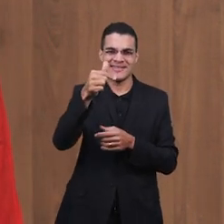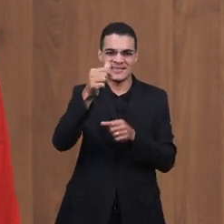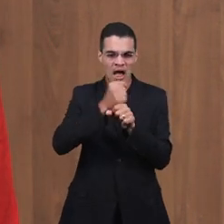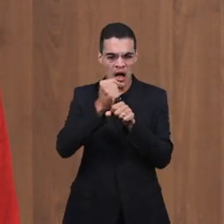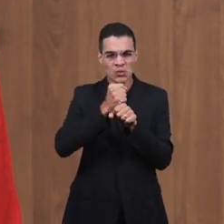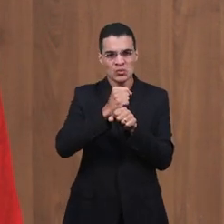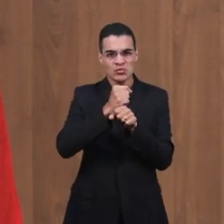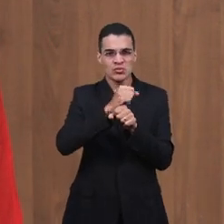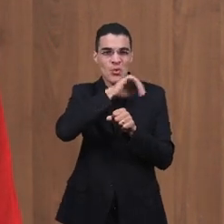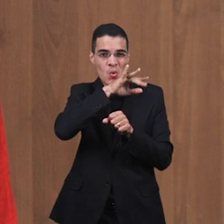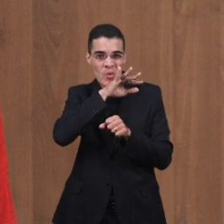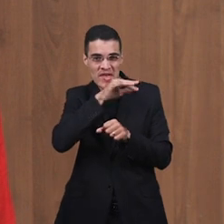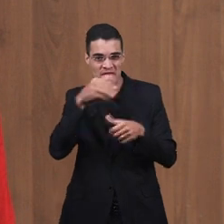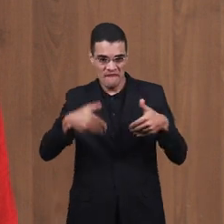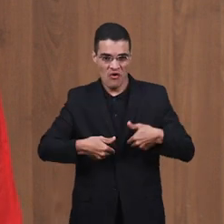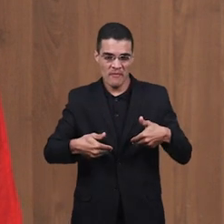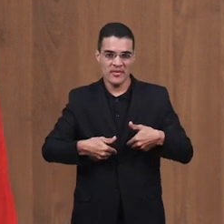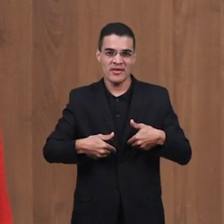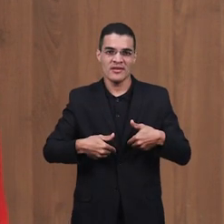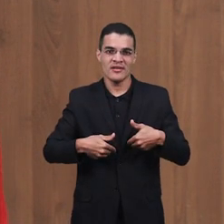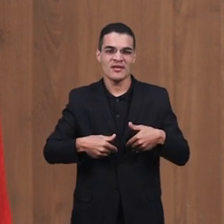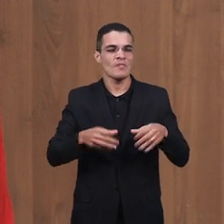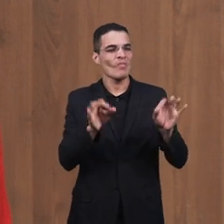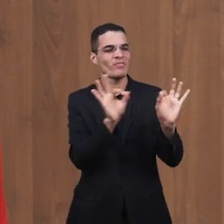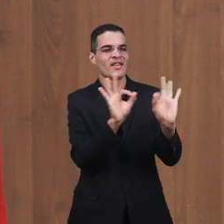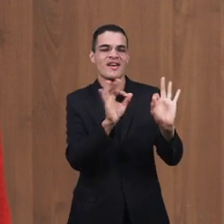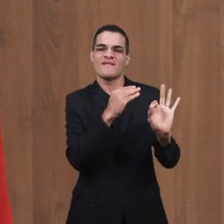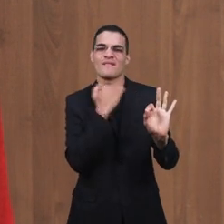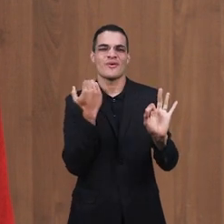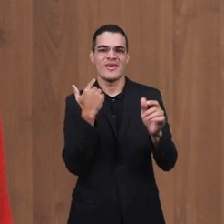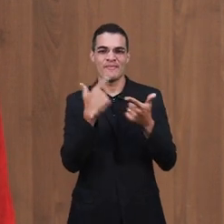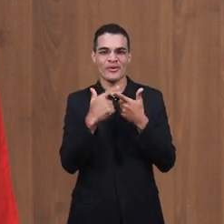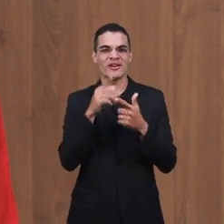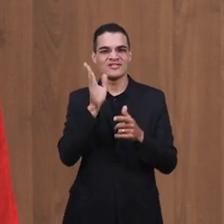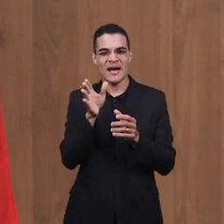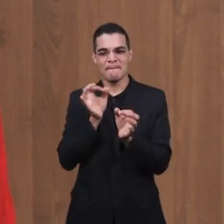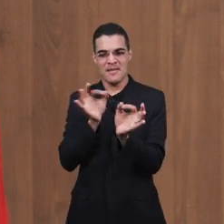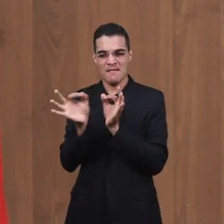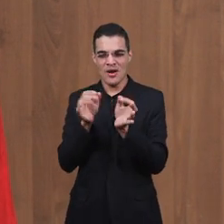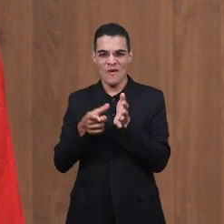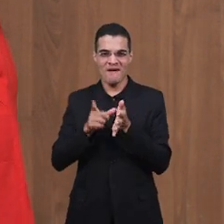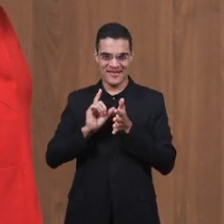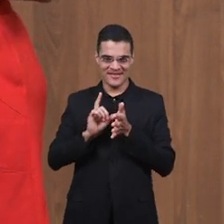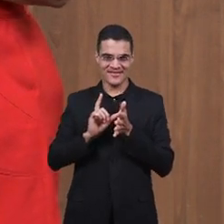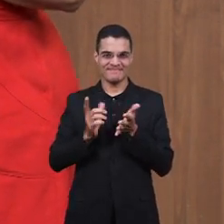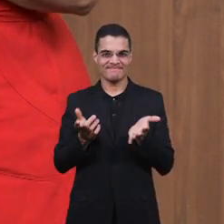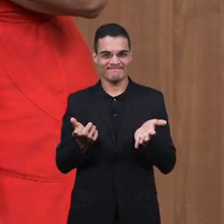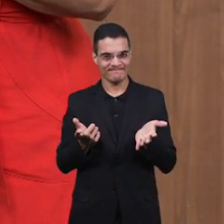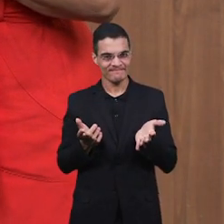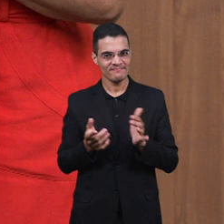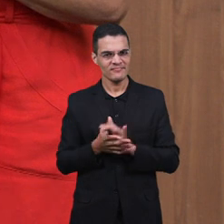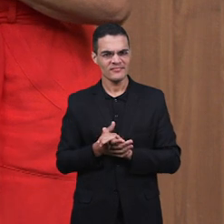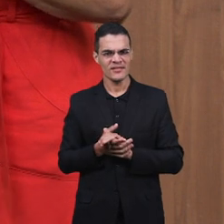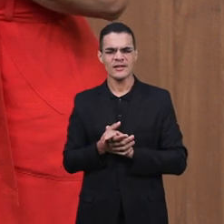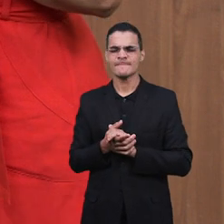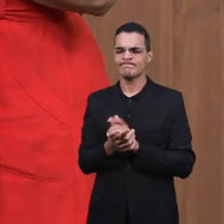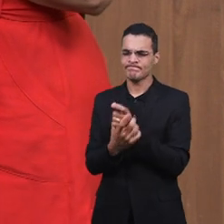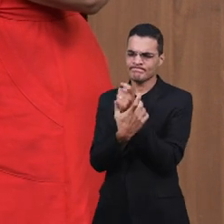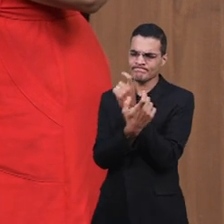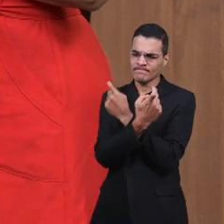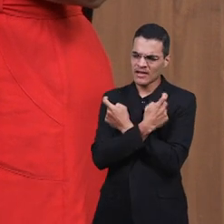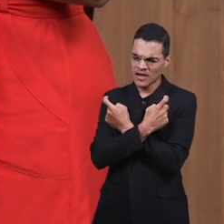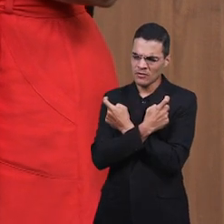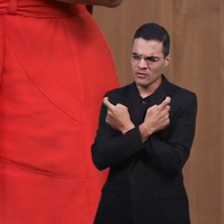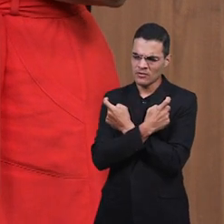os 7 anos de fome, ninguém morreria por falta de alimento.